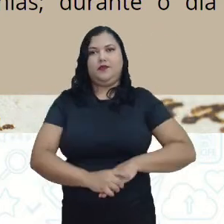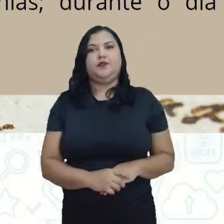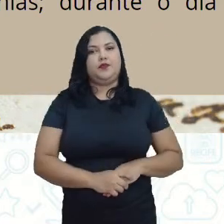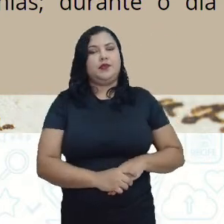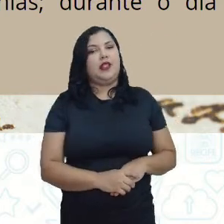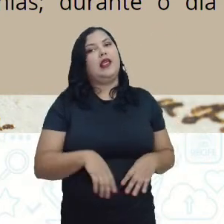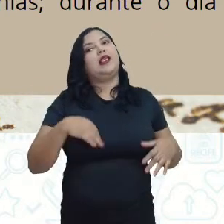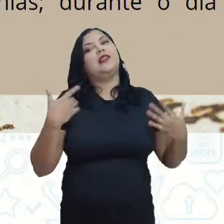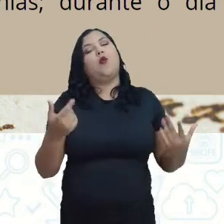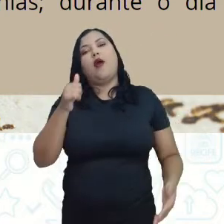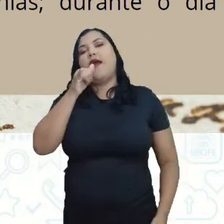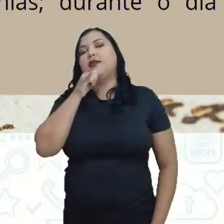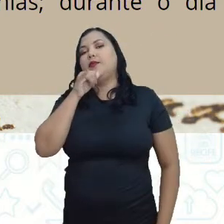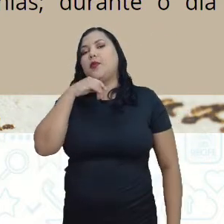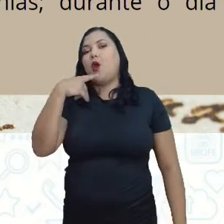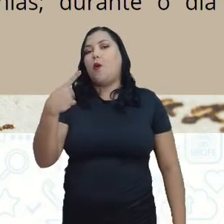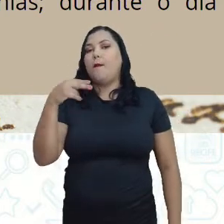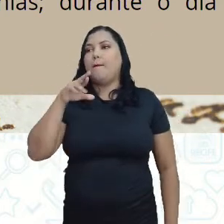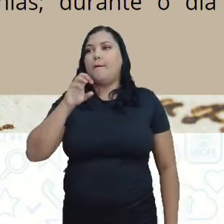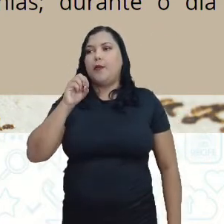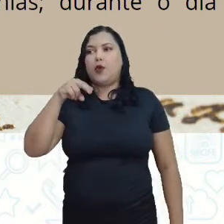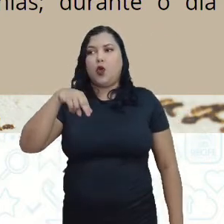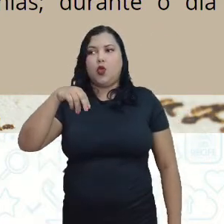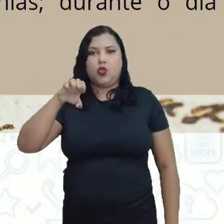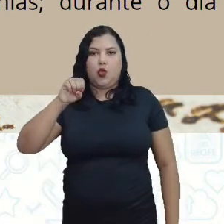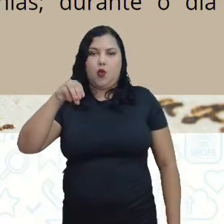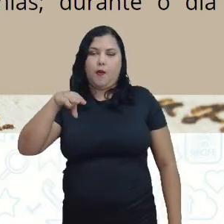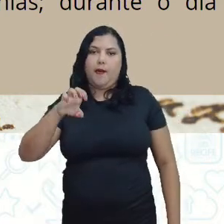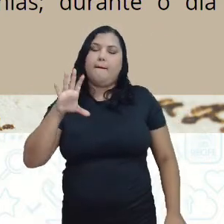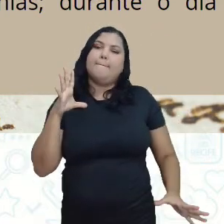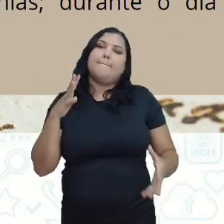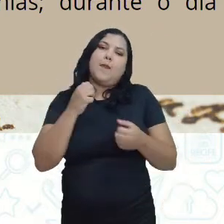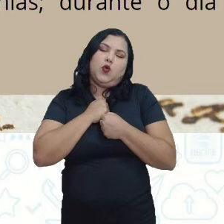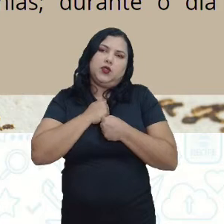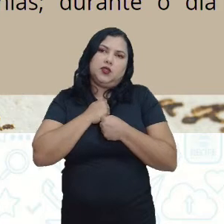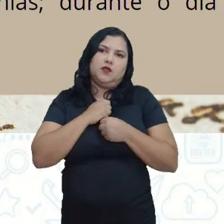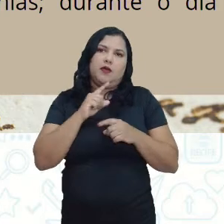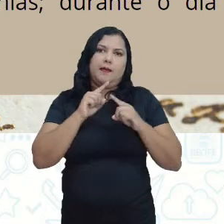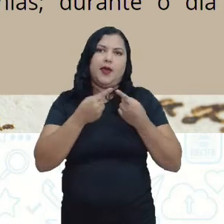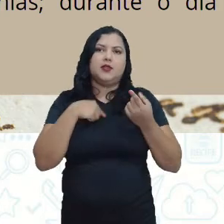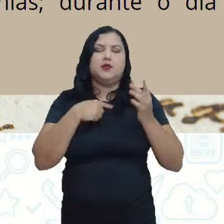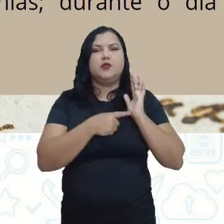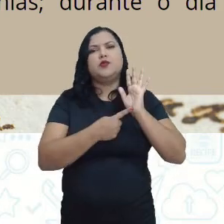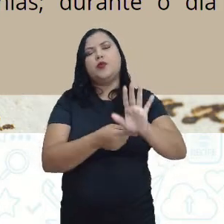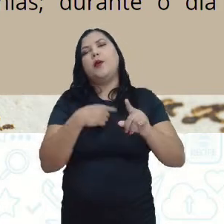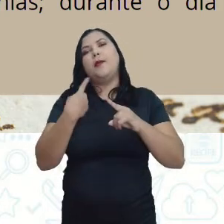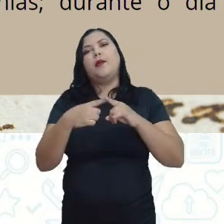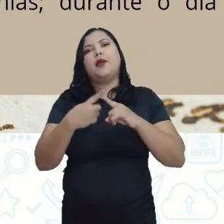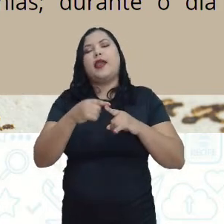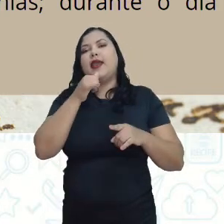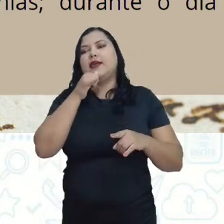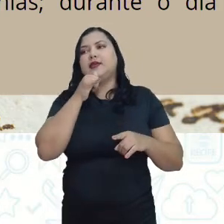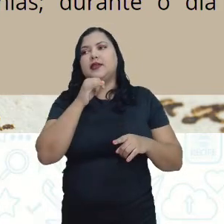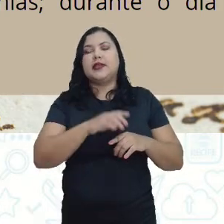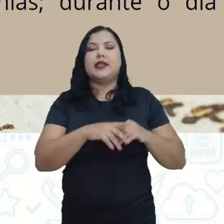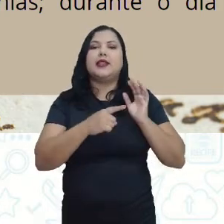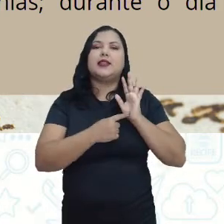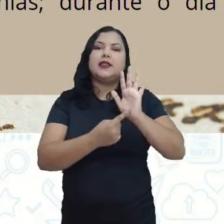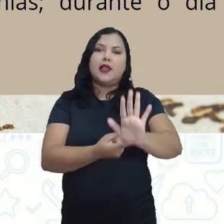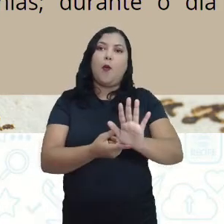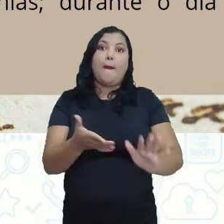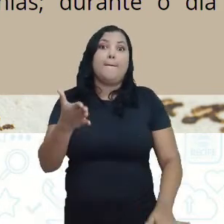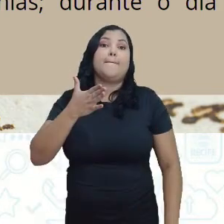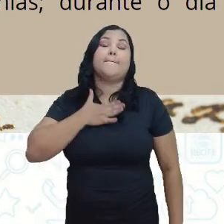é um pronome possessivo. Não é pessoa, não é verbo. Mas eu destaquei por quê? Porque o possessivo, ele indica, quando eu digo que